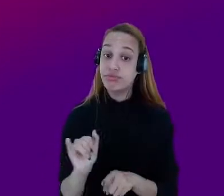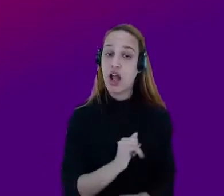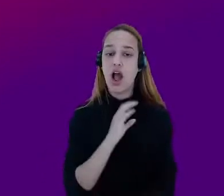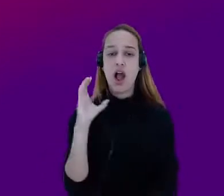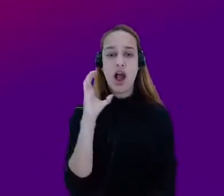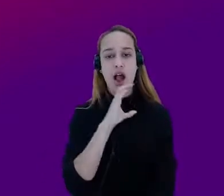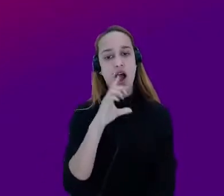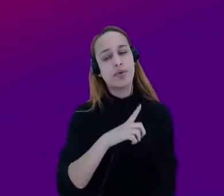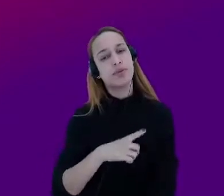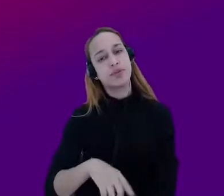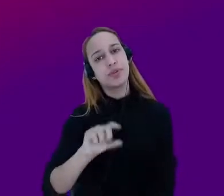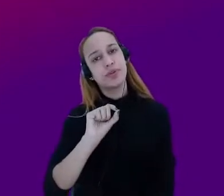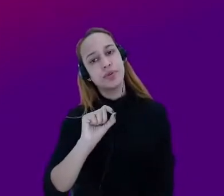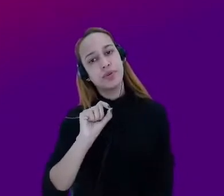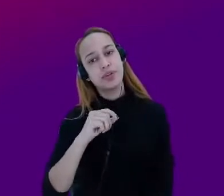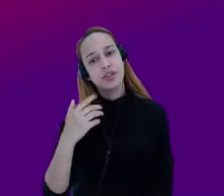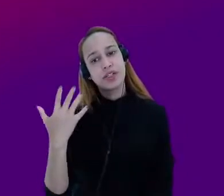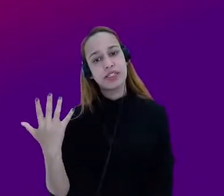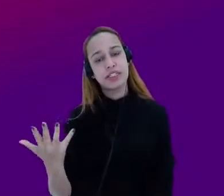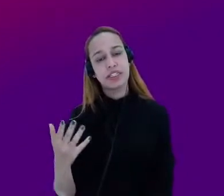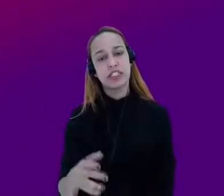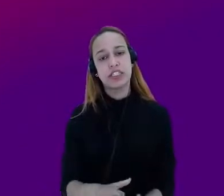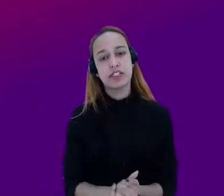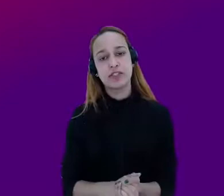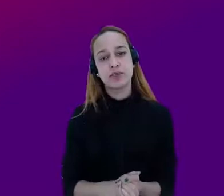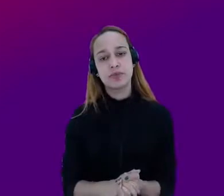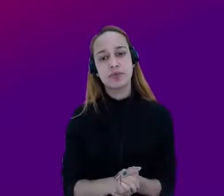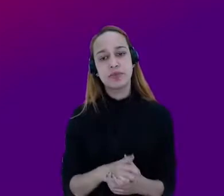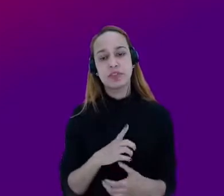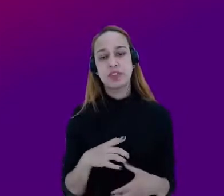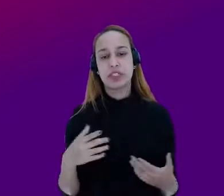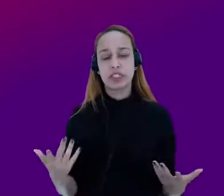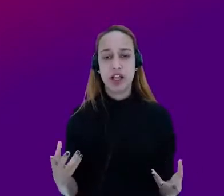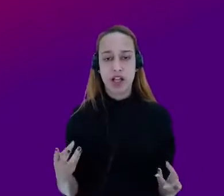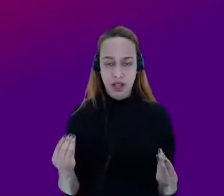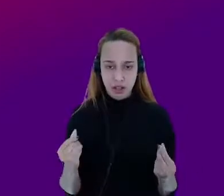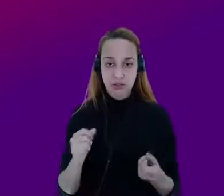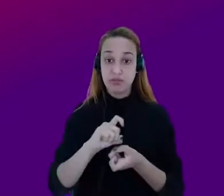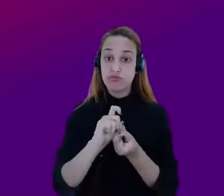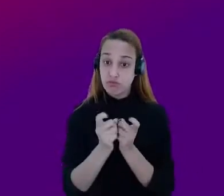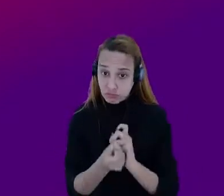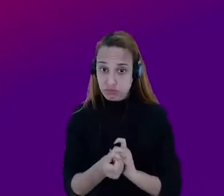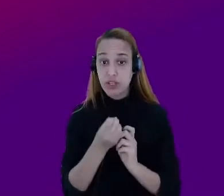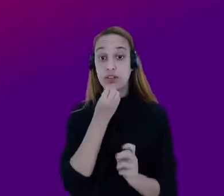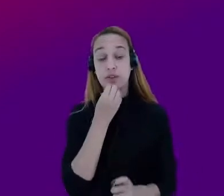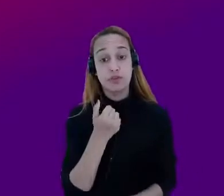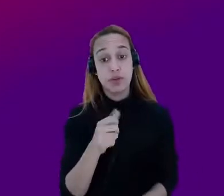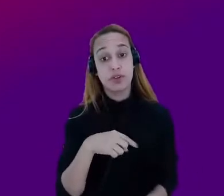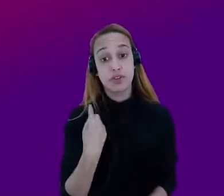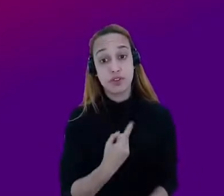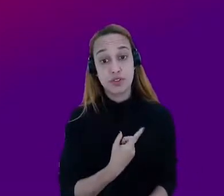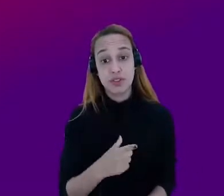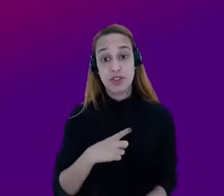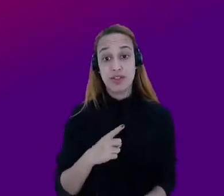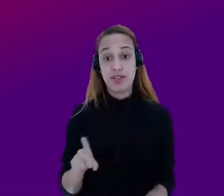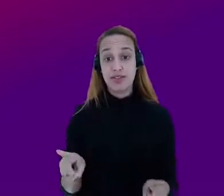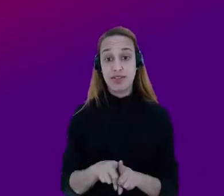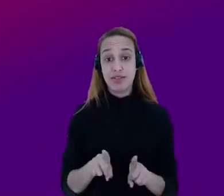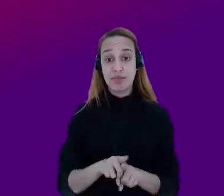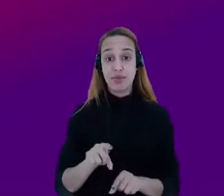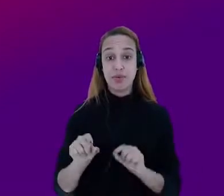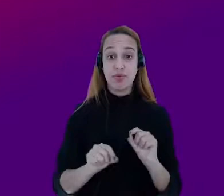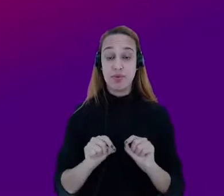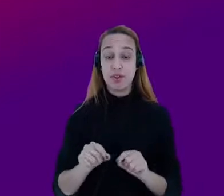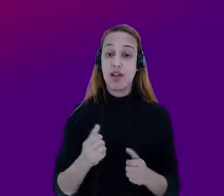tivemos uma resiliência muito grande, e nós tivemos também suporte das seguradoras